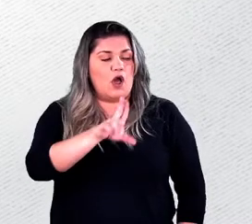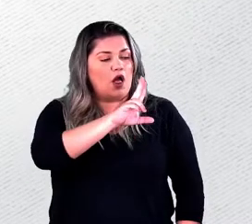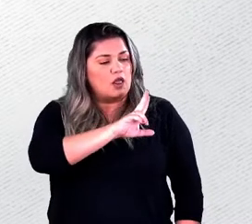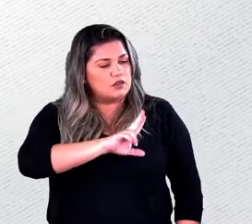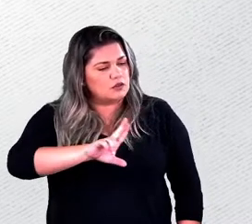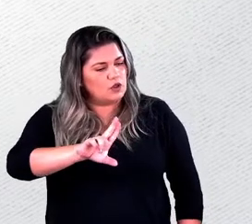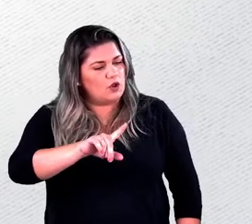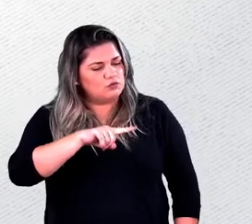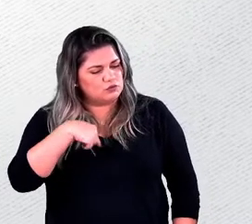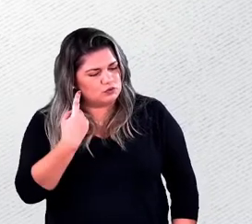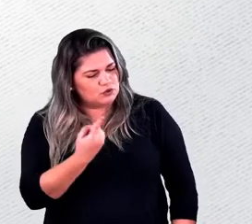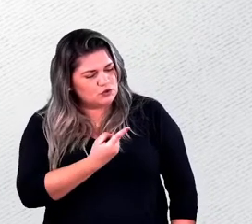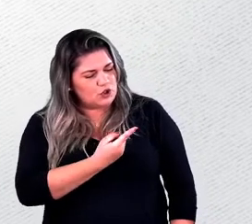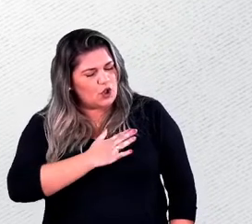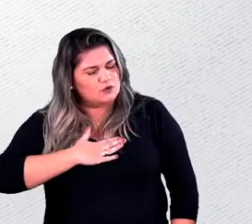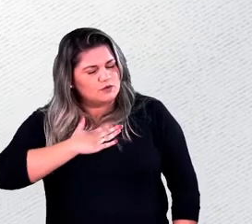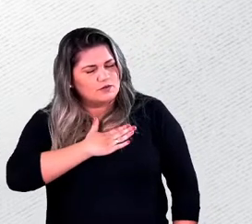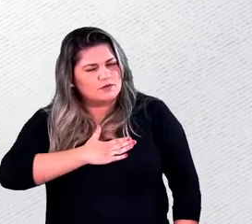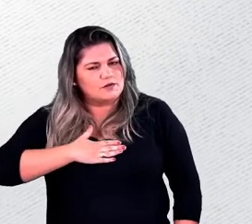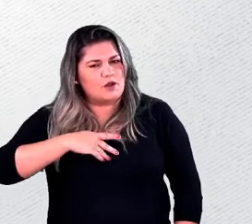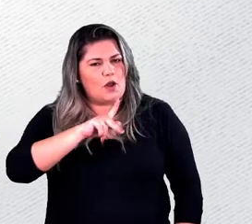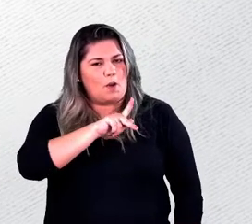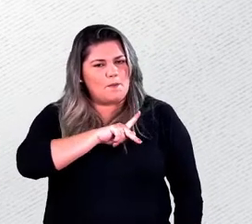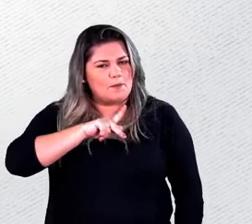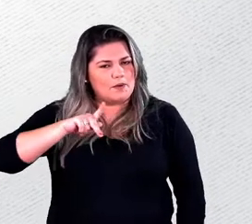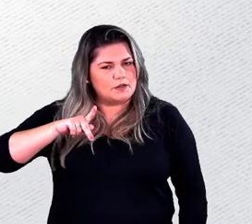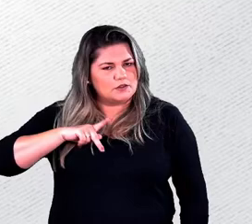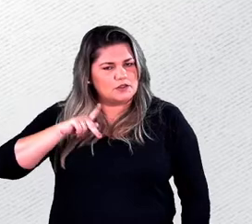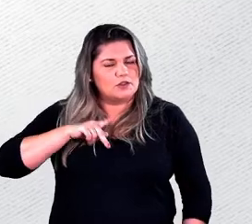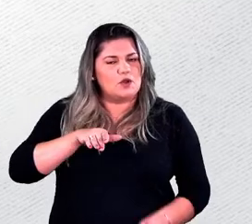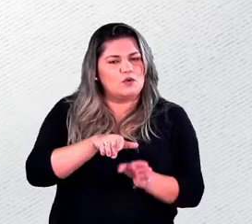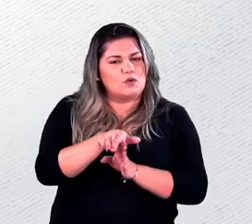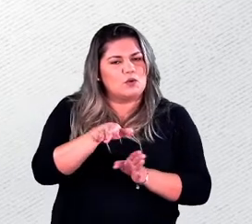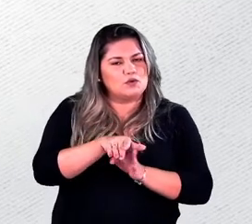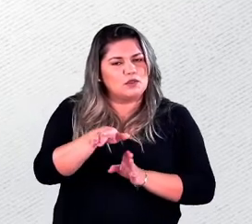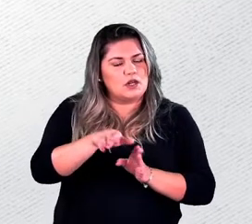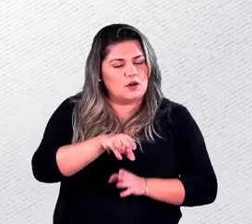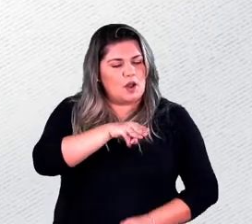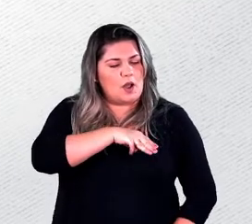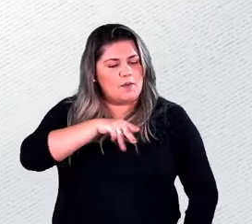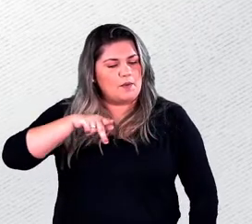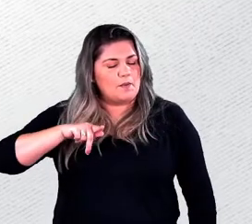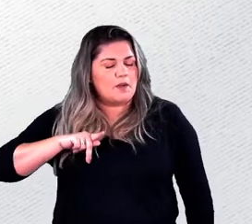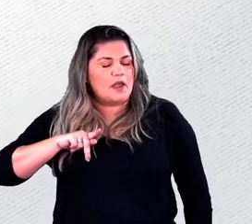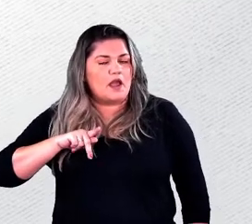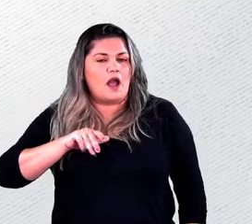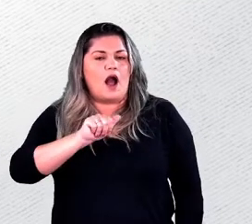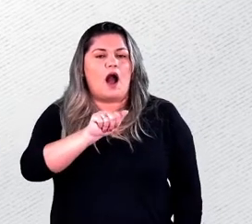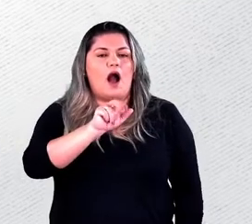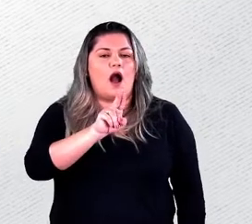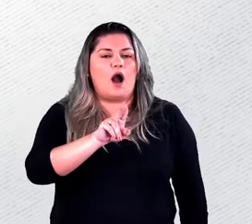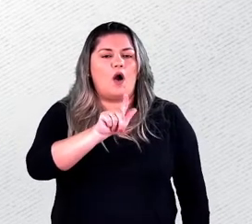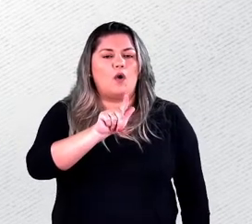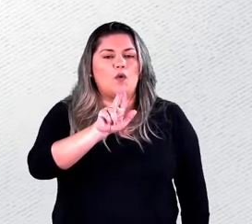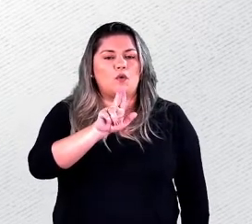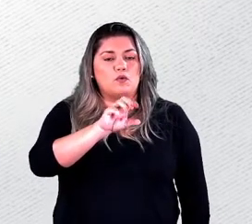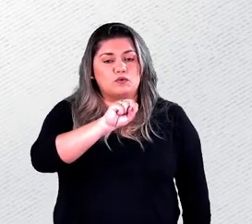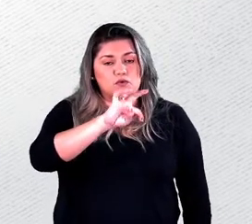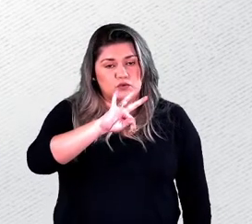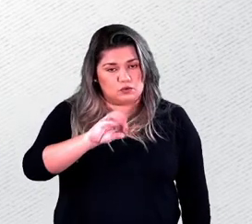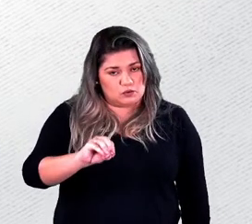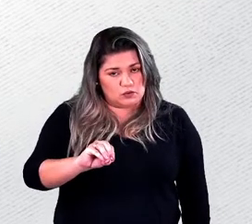estimado Presidente do Conselho Nacional do Ministério Público do Augusto áreas e do nosso secretário-geral Dr Carlos